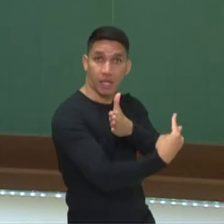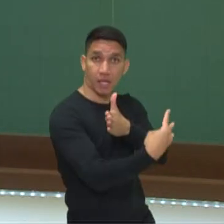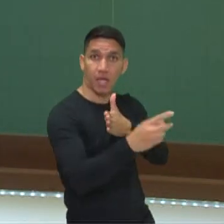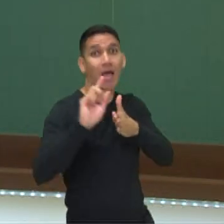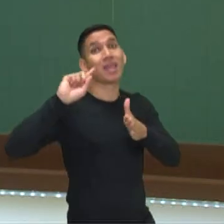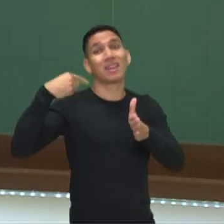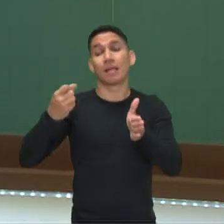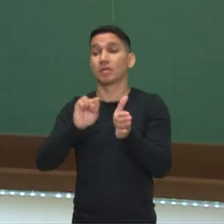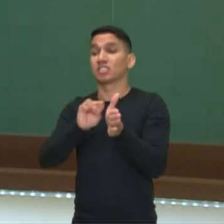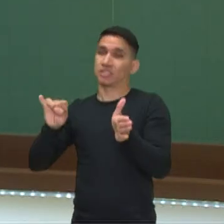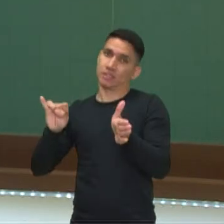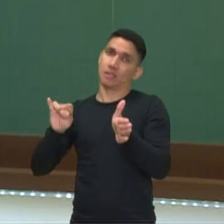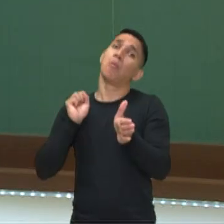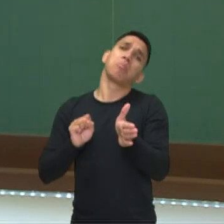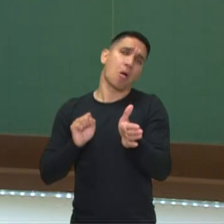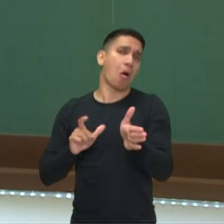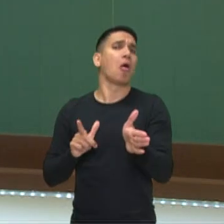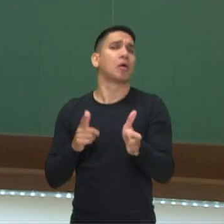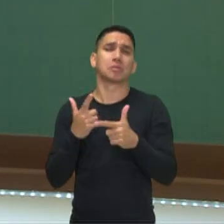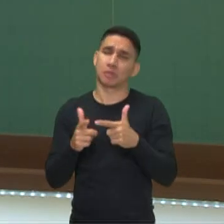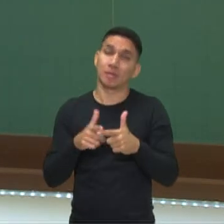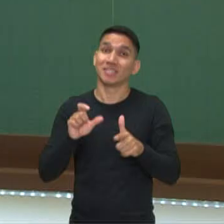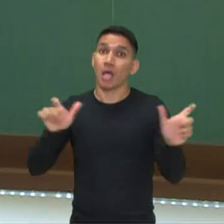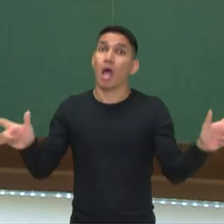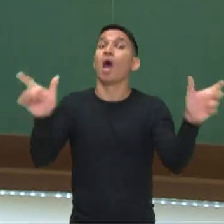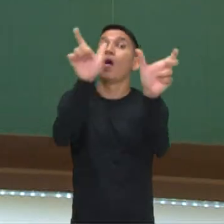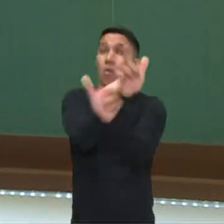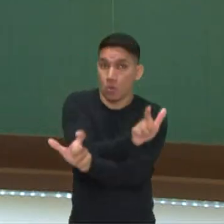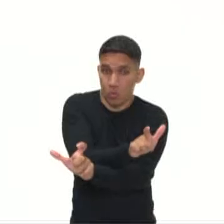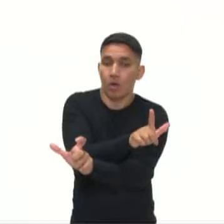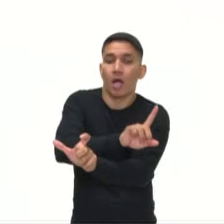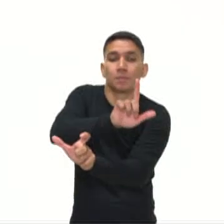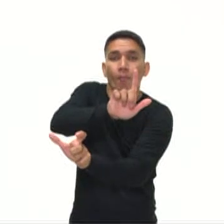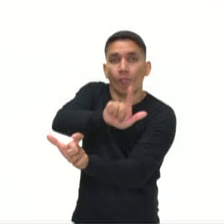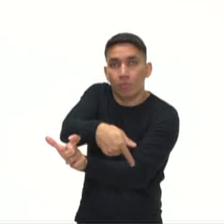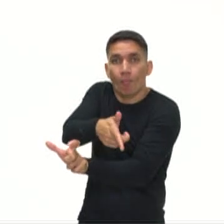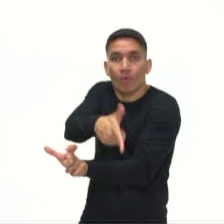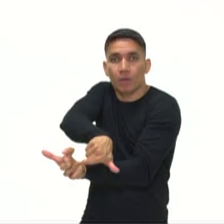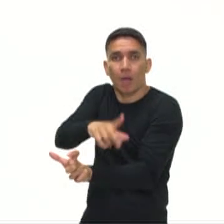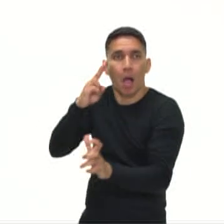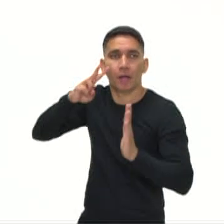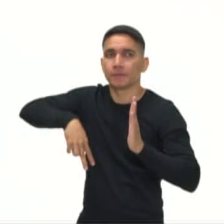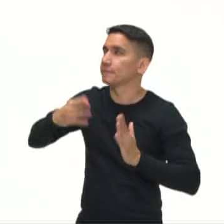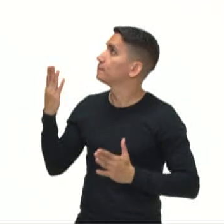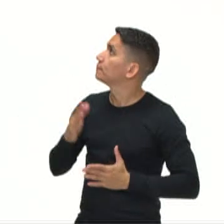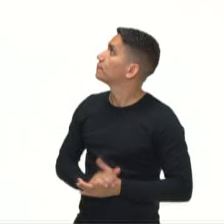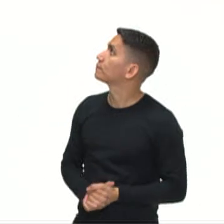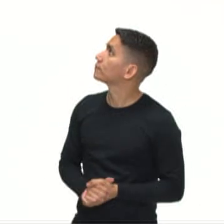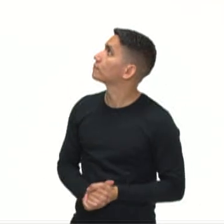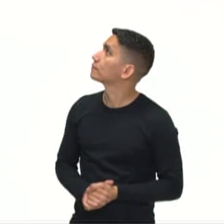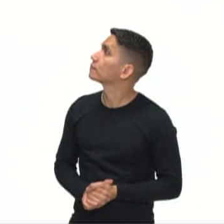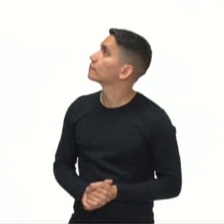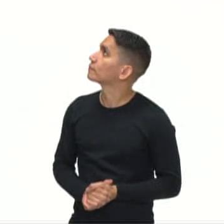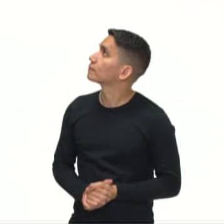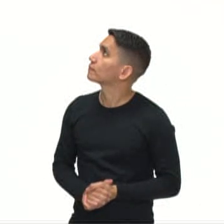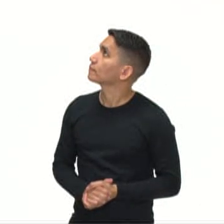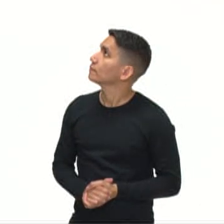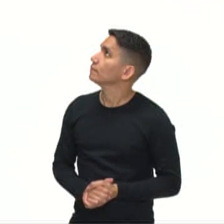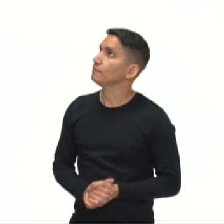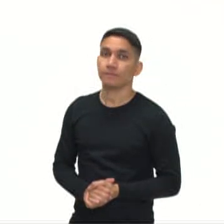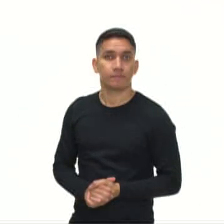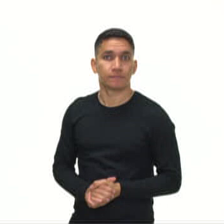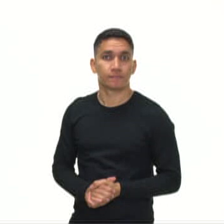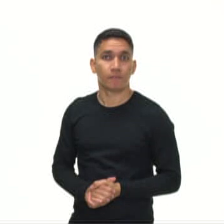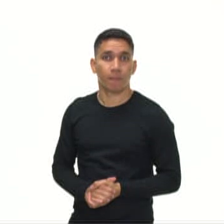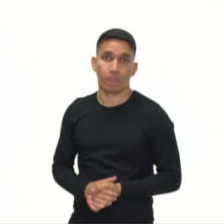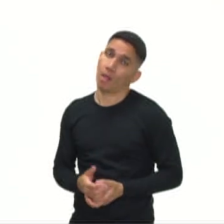essa estrutura, eu preciso retirar a vírgula. I would sleep with the lights off at night if I weren't afraid.